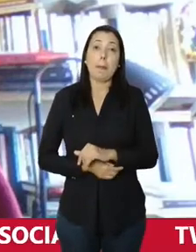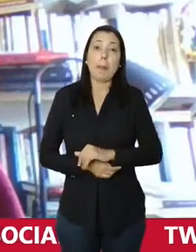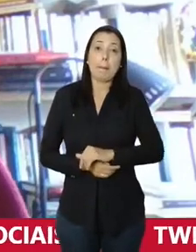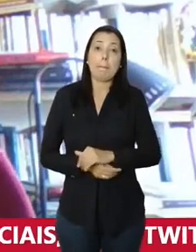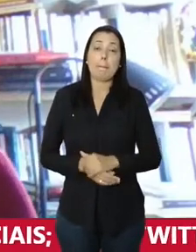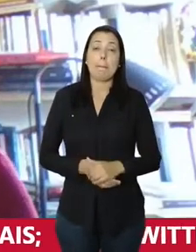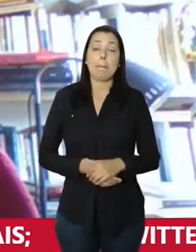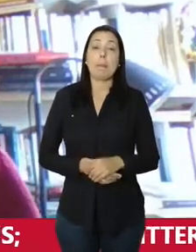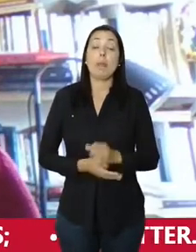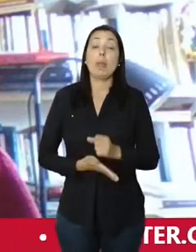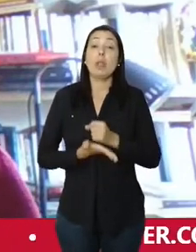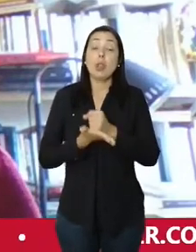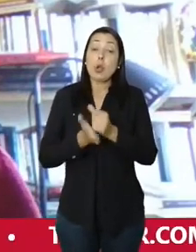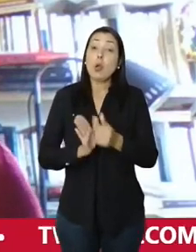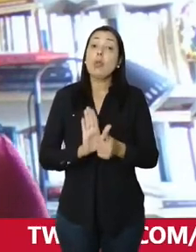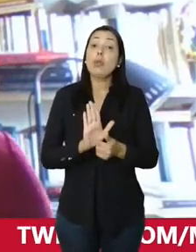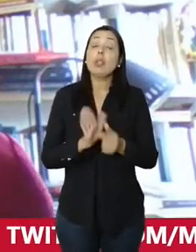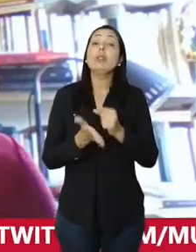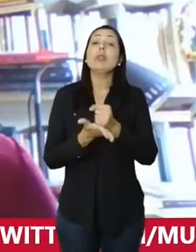que davam